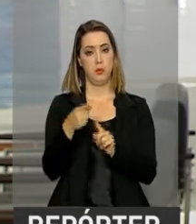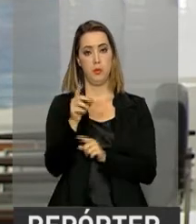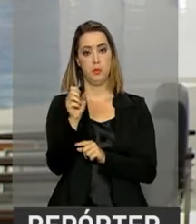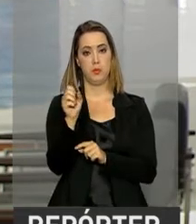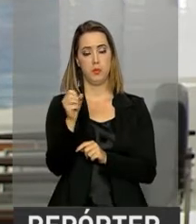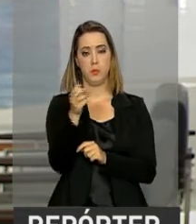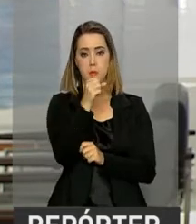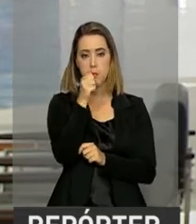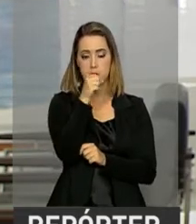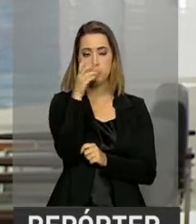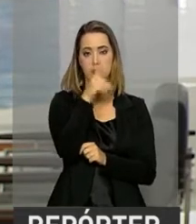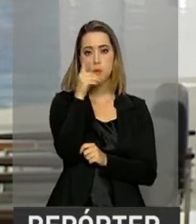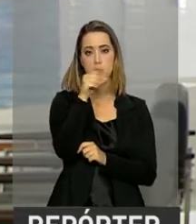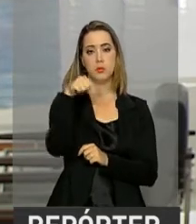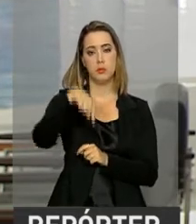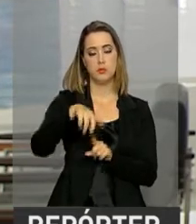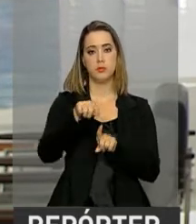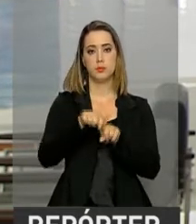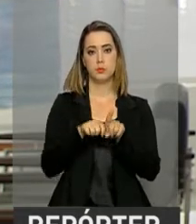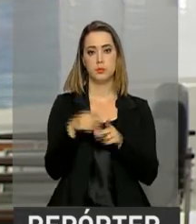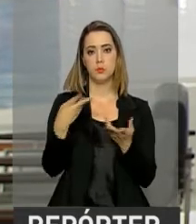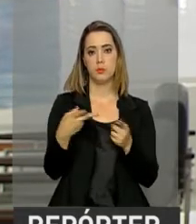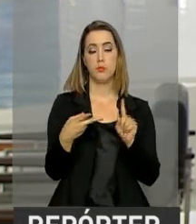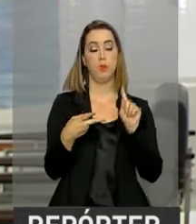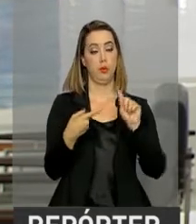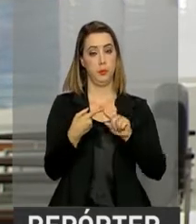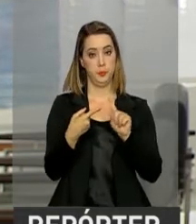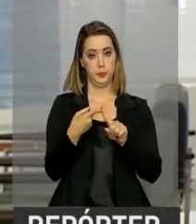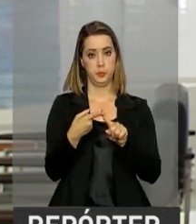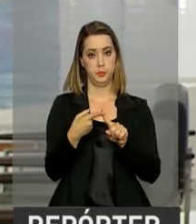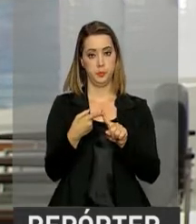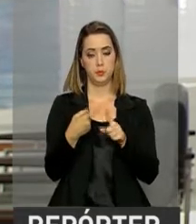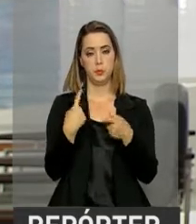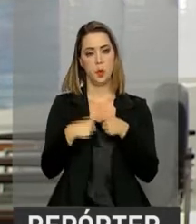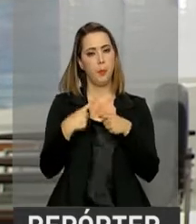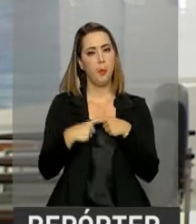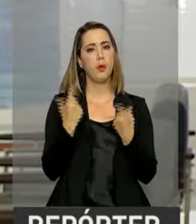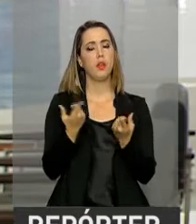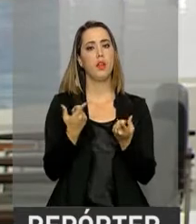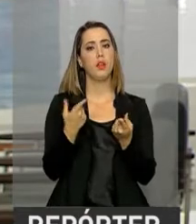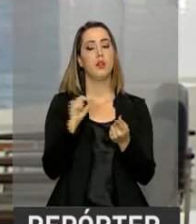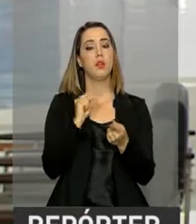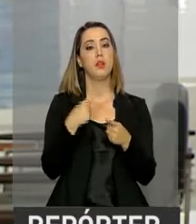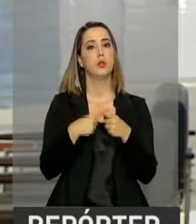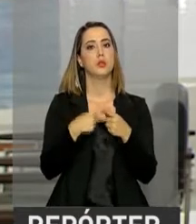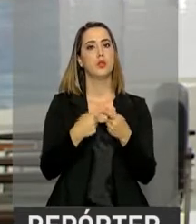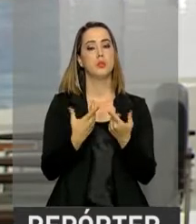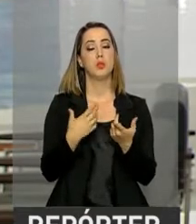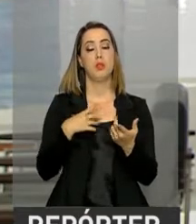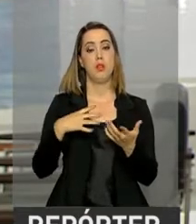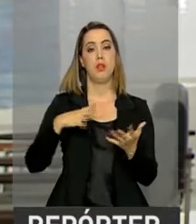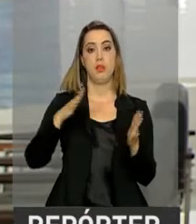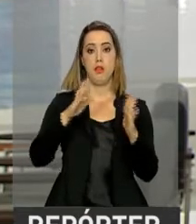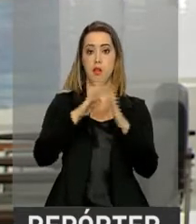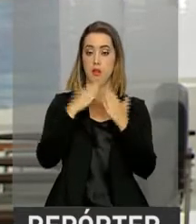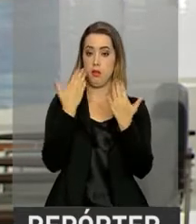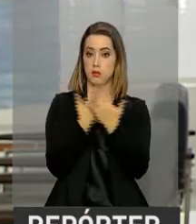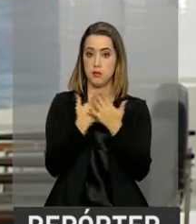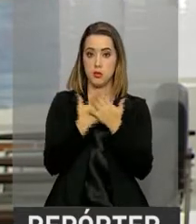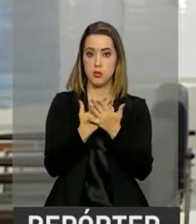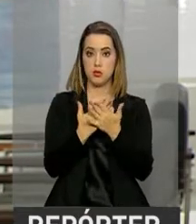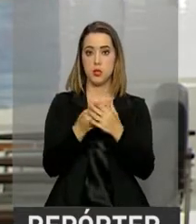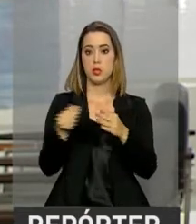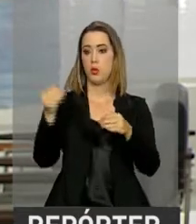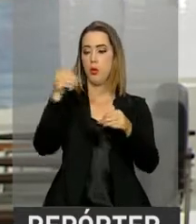semana deste mês. Estes motivos são o primeiro e principal deles, a ocupação das escolas pelos